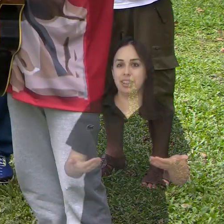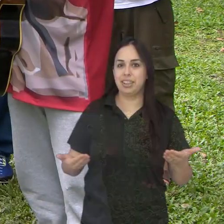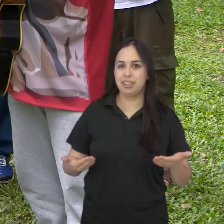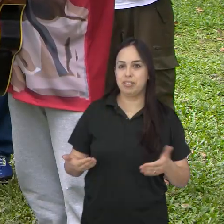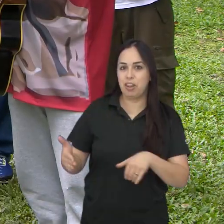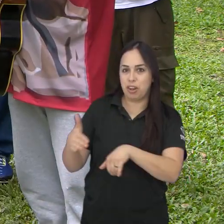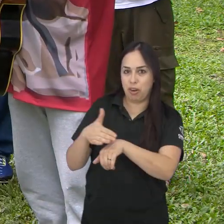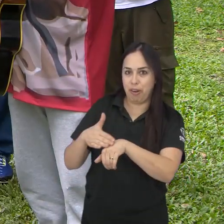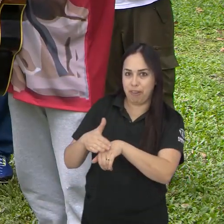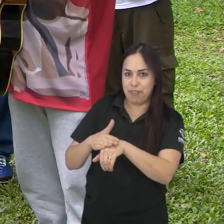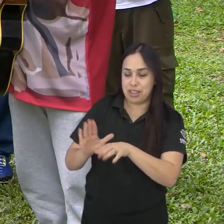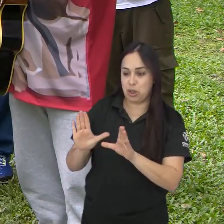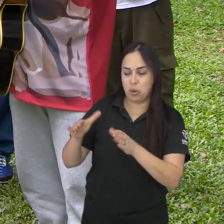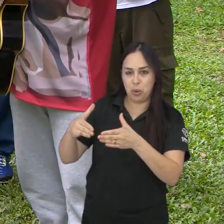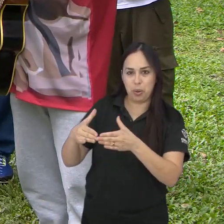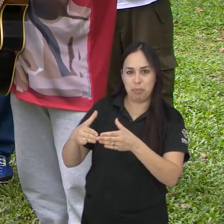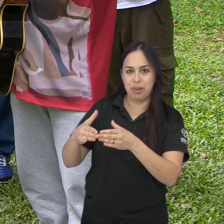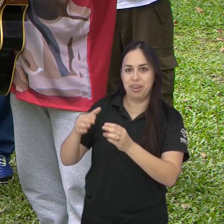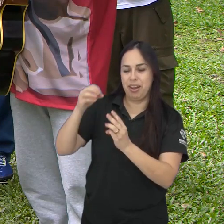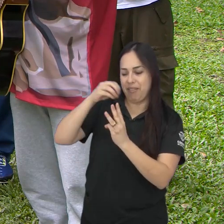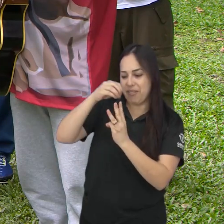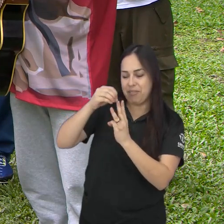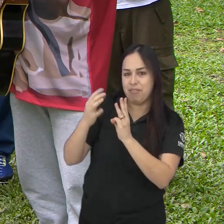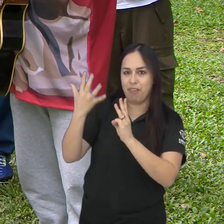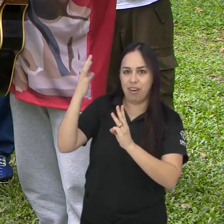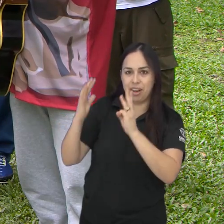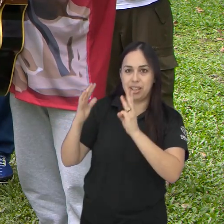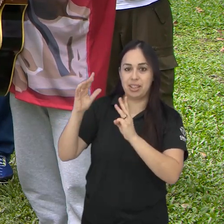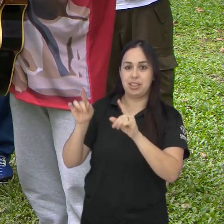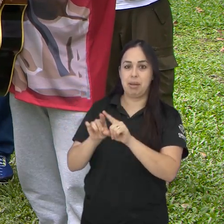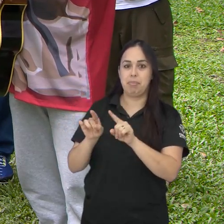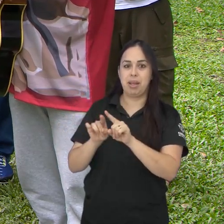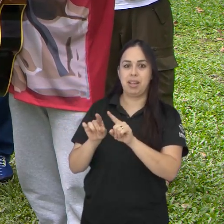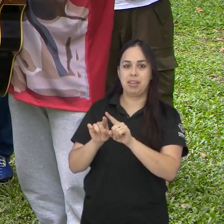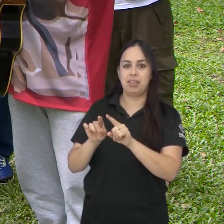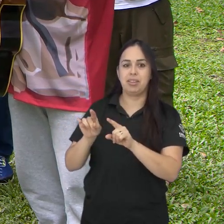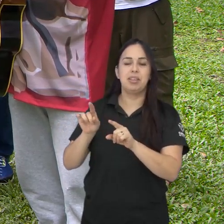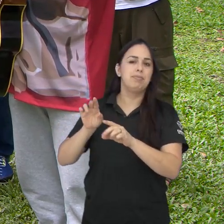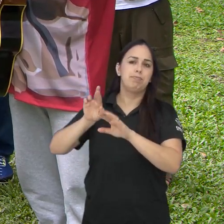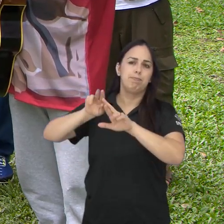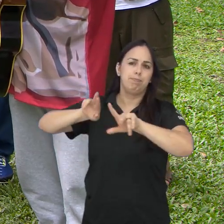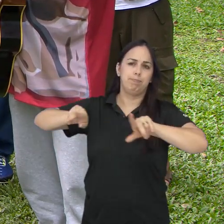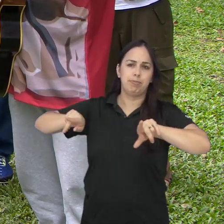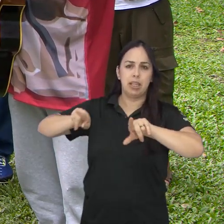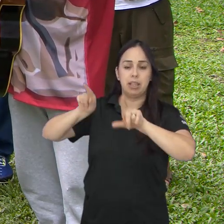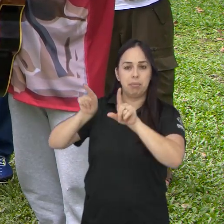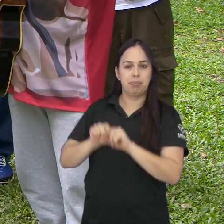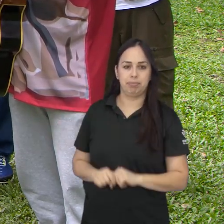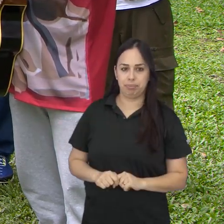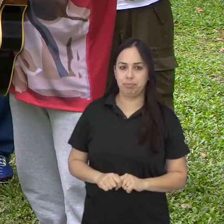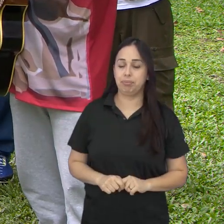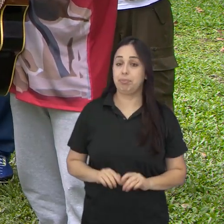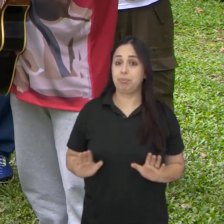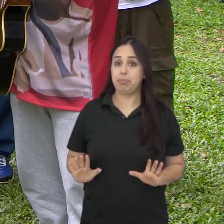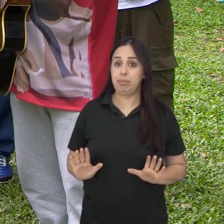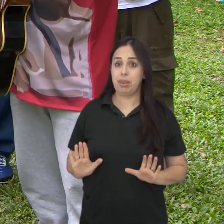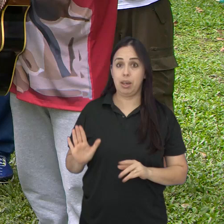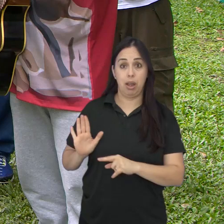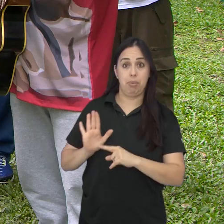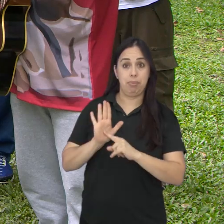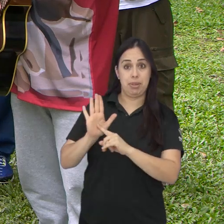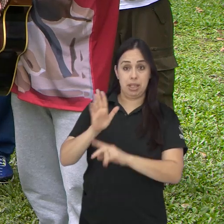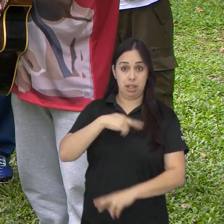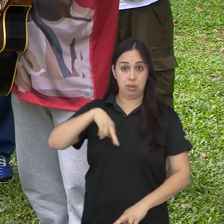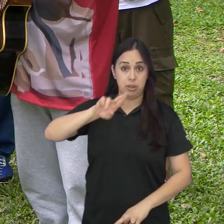Agora eu vou falar com o pessoal da Folia de Reis, né, que também é conhecida como Companhia de Reis, Reisado ou Festa de Santos Reis. É uma